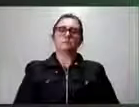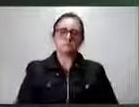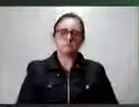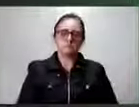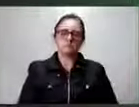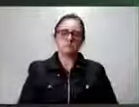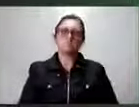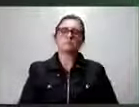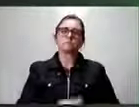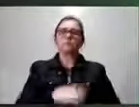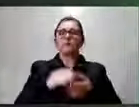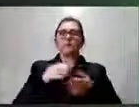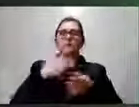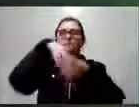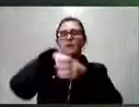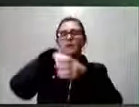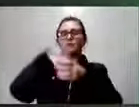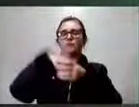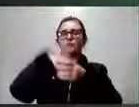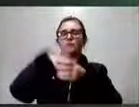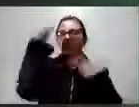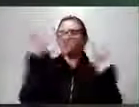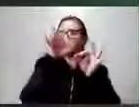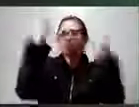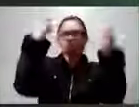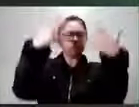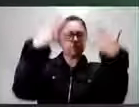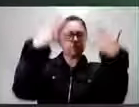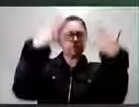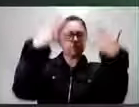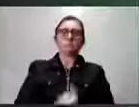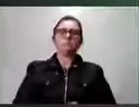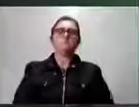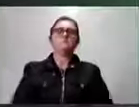escolas ou nas universidades, onde eles fizeram o fellow.